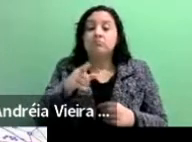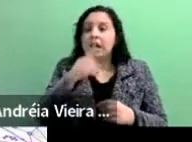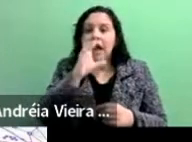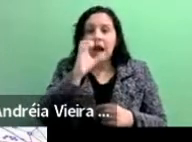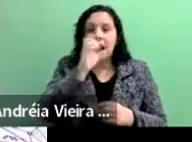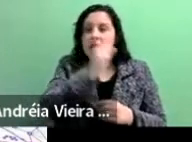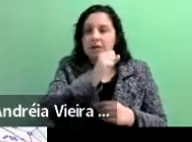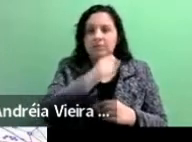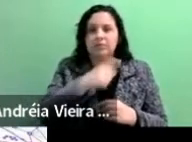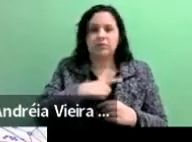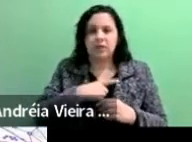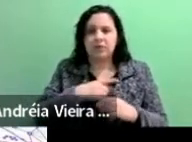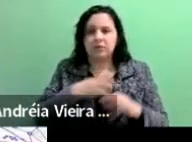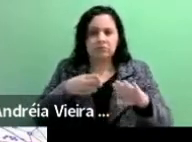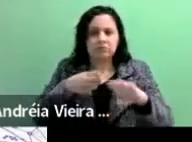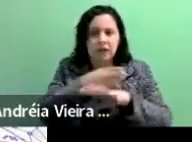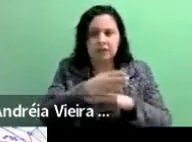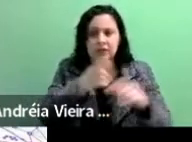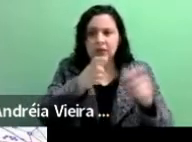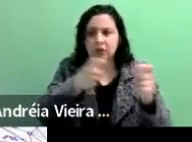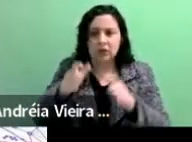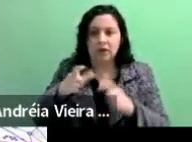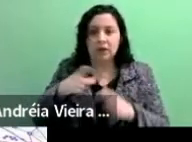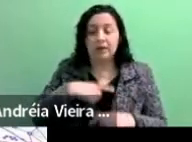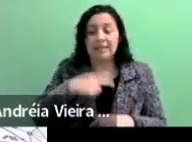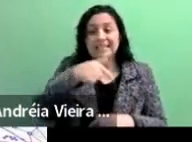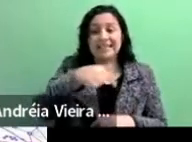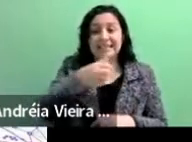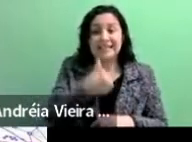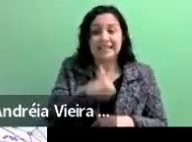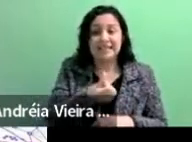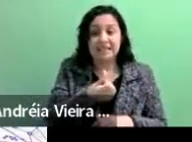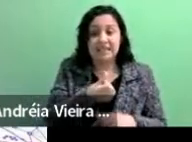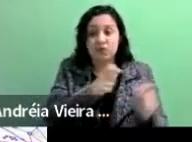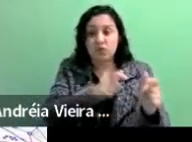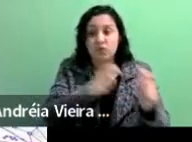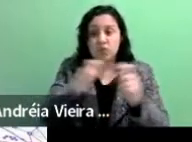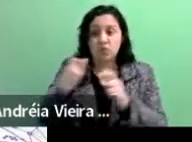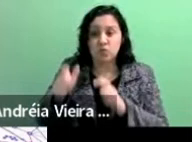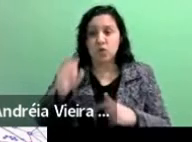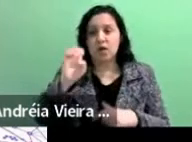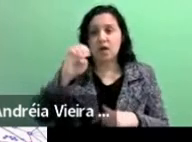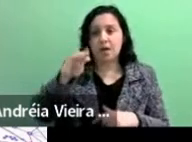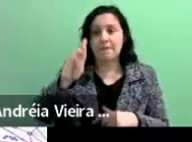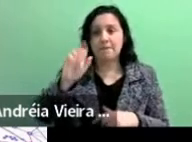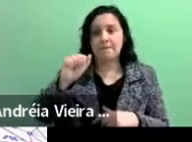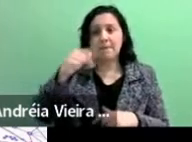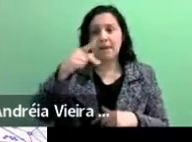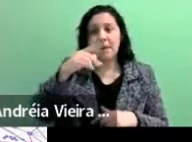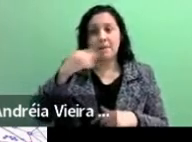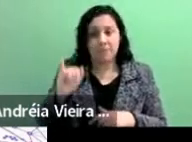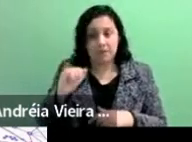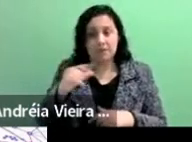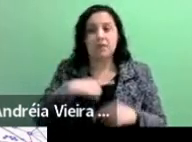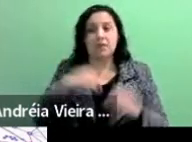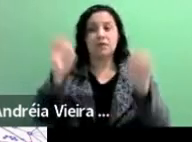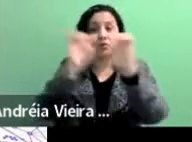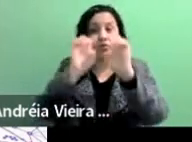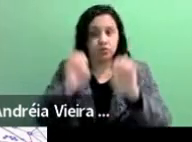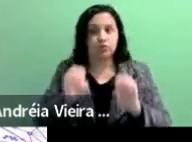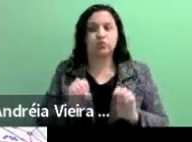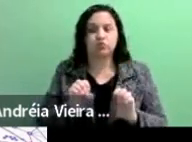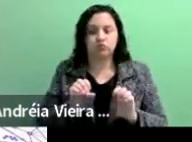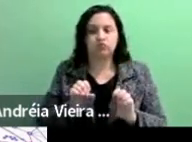de excelência do país. Nós temos hoje 76 unidades em Embrapi, que tem infraestrutura de ponta,